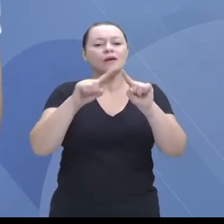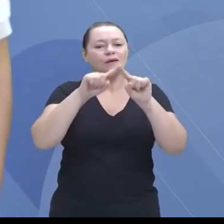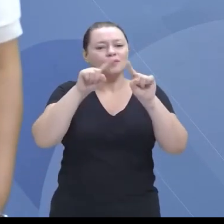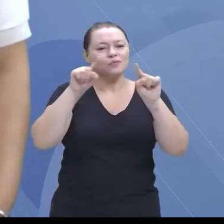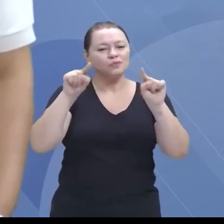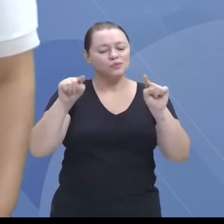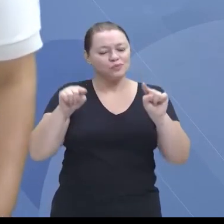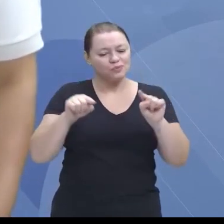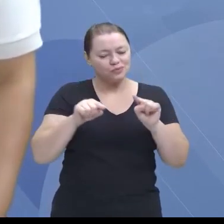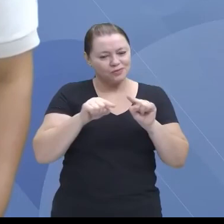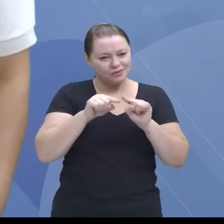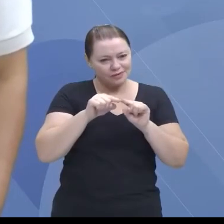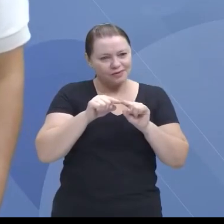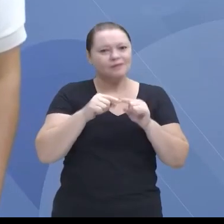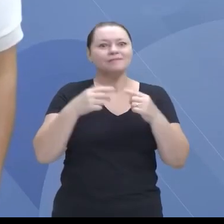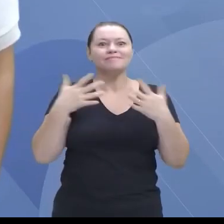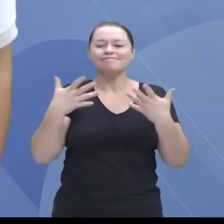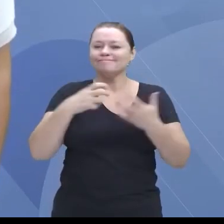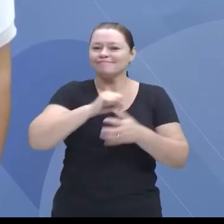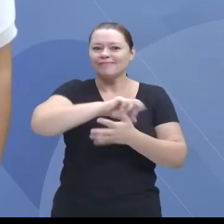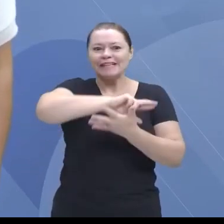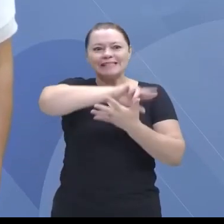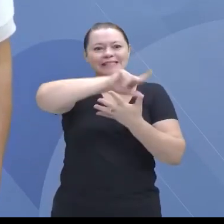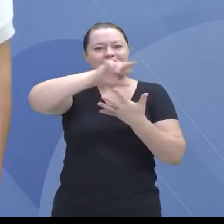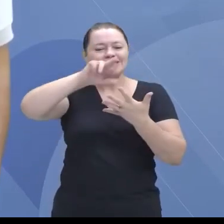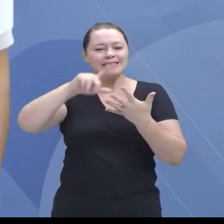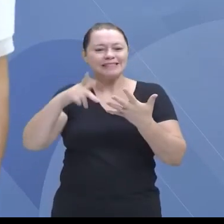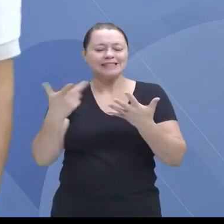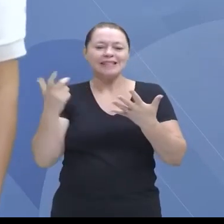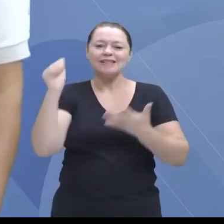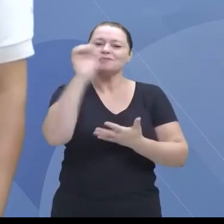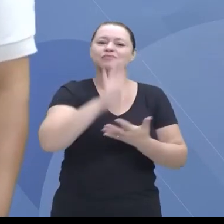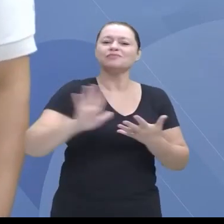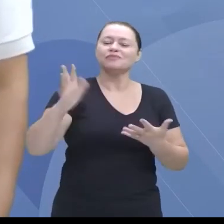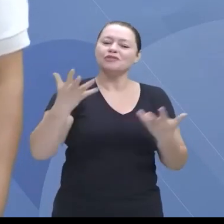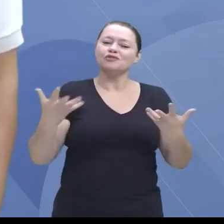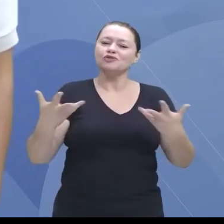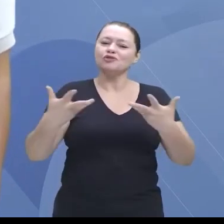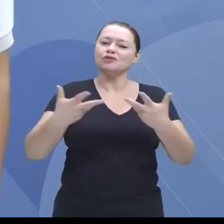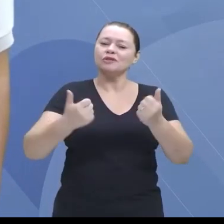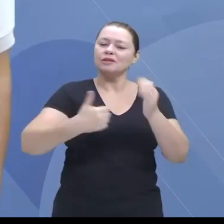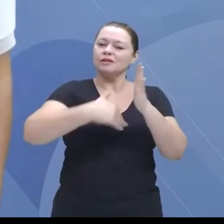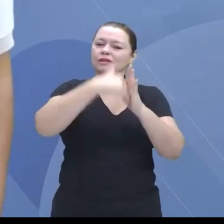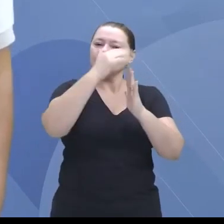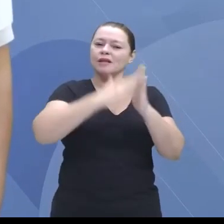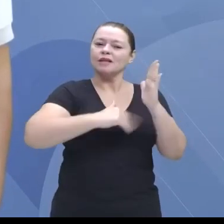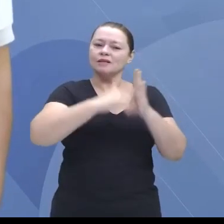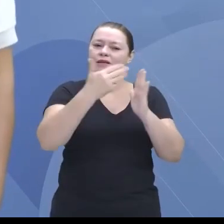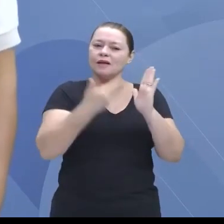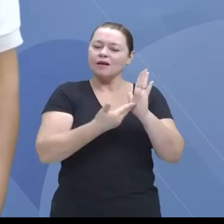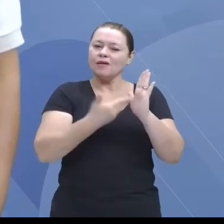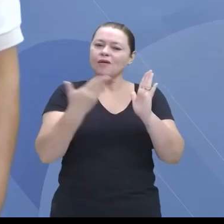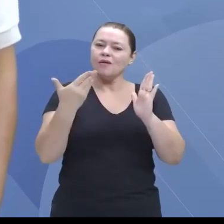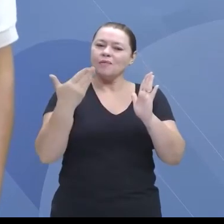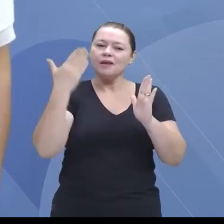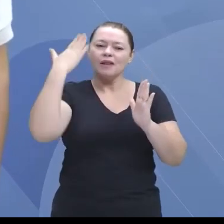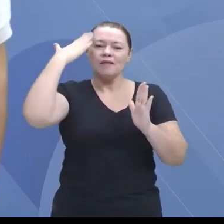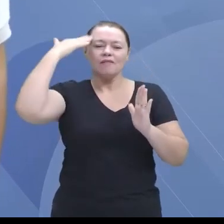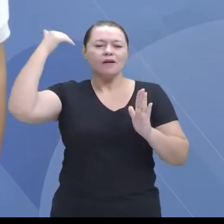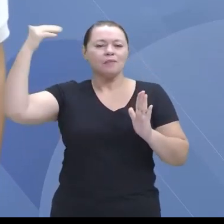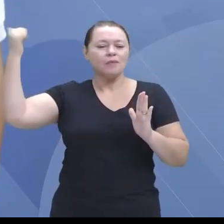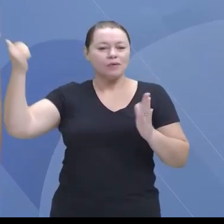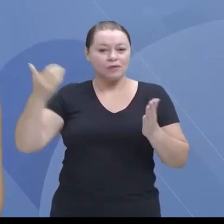círculo. Quanta figura linda expressa nessa obra de arte de Tarsila do Amaral. Agora,